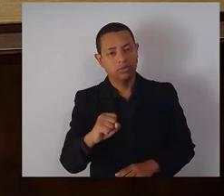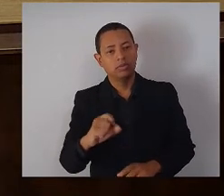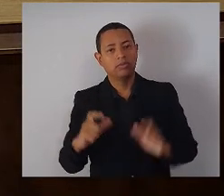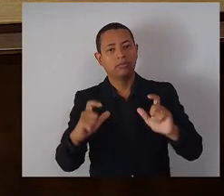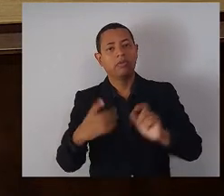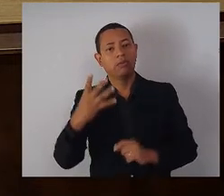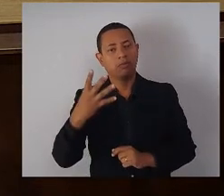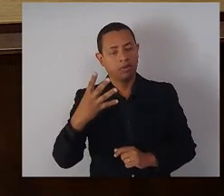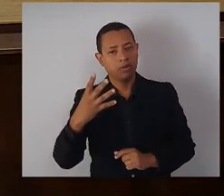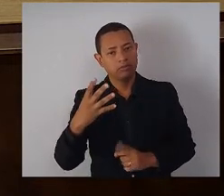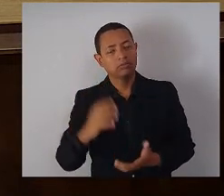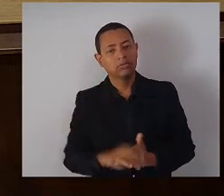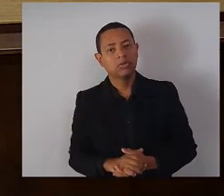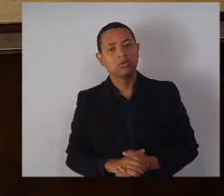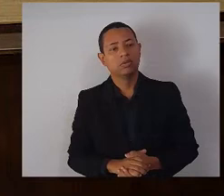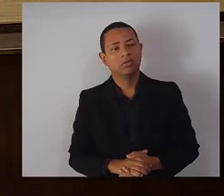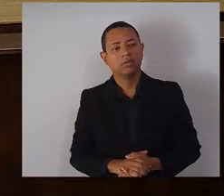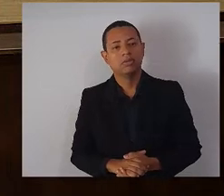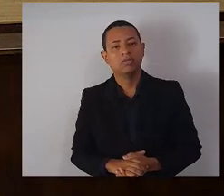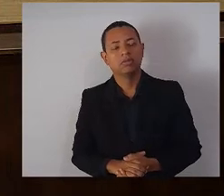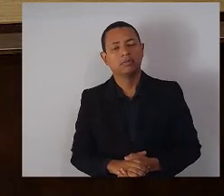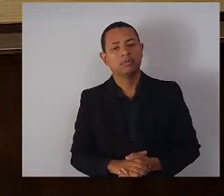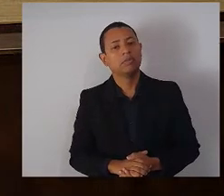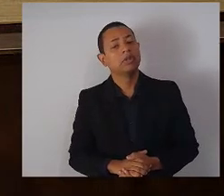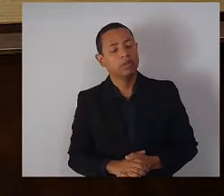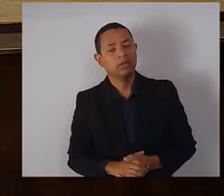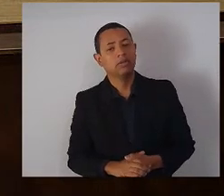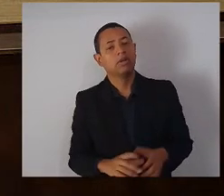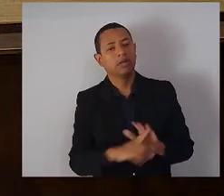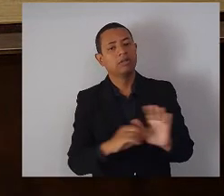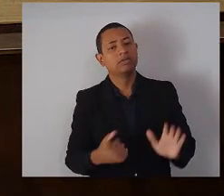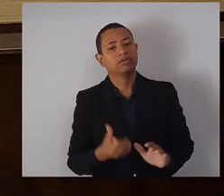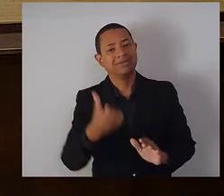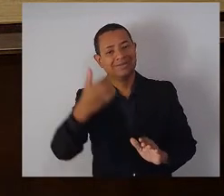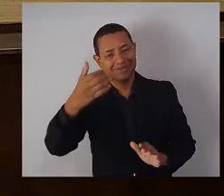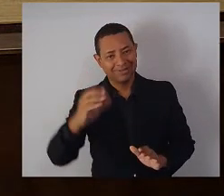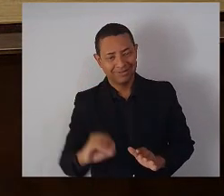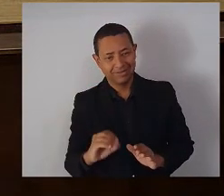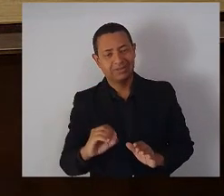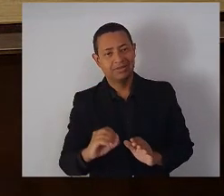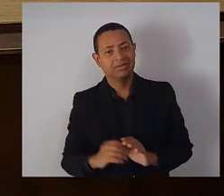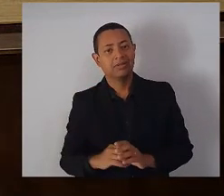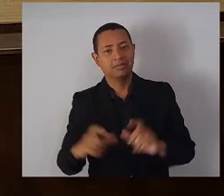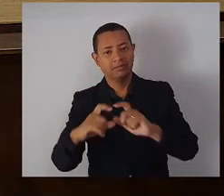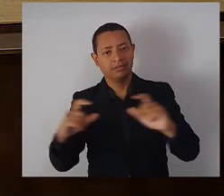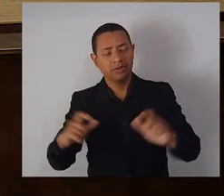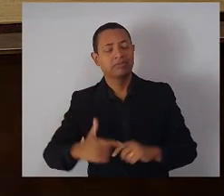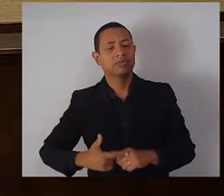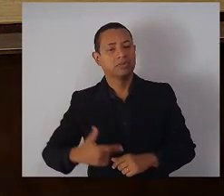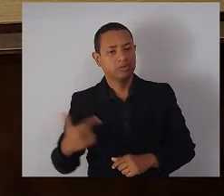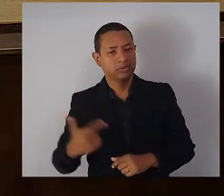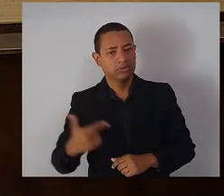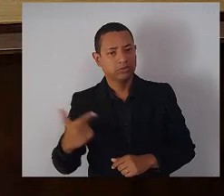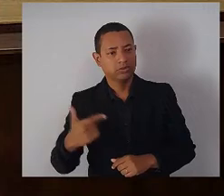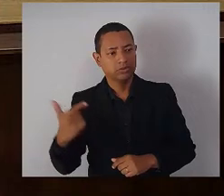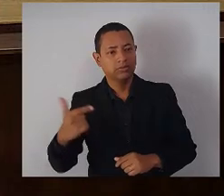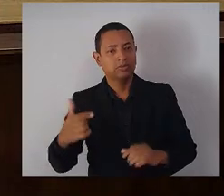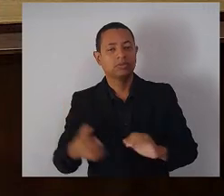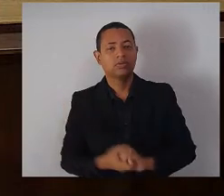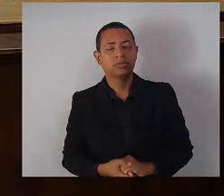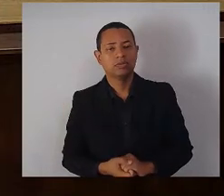Eleitoral. E o artigo 60, parágrafo 2º do Regimento Interno do Tribunal Regional Eleitoral do